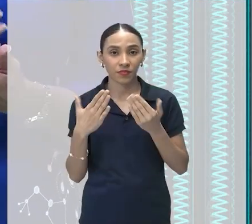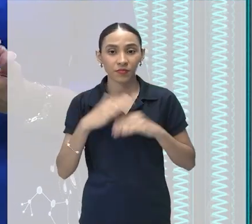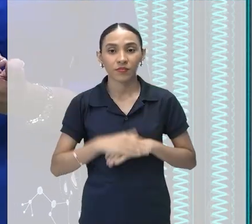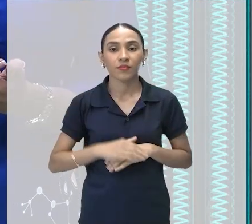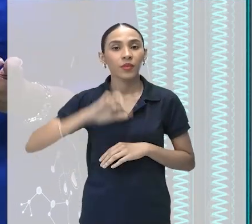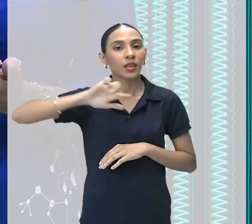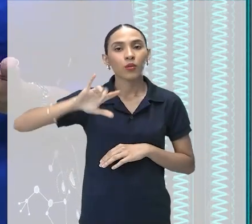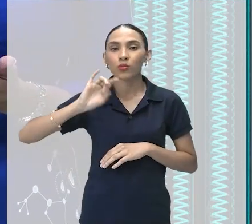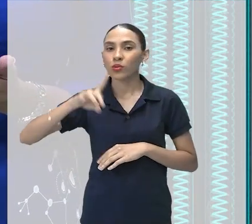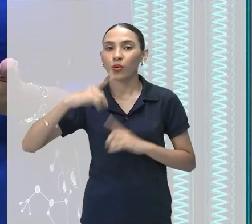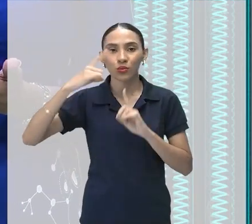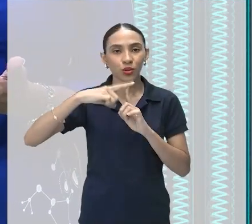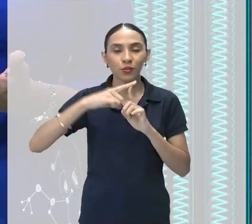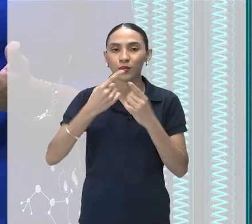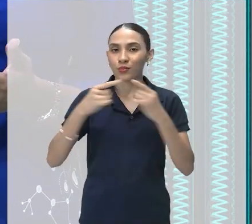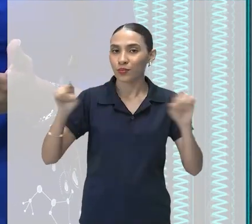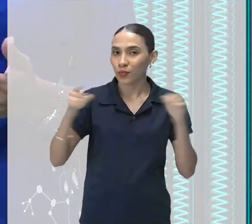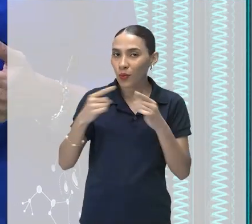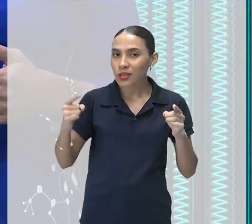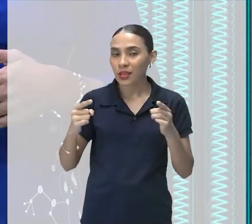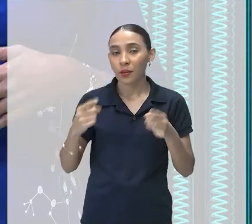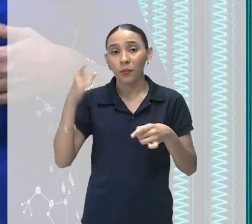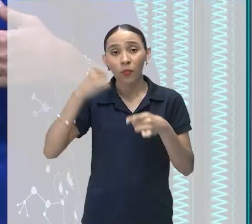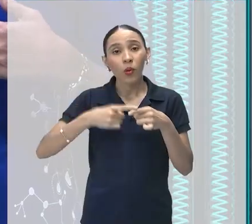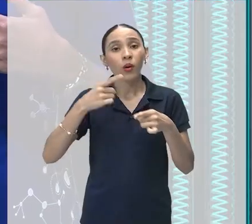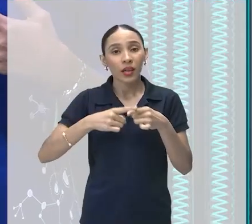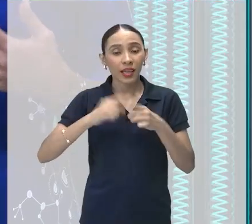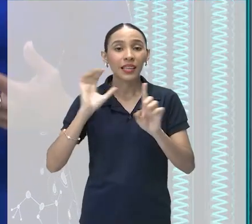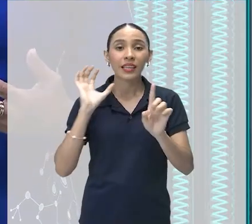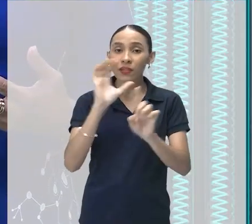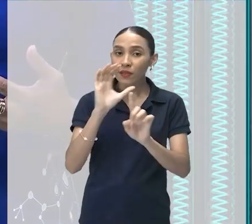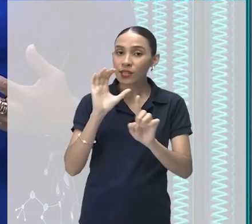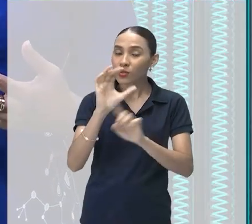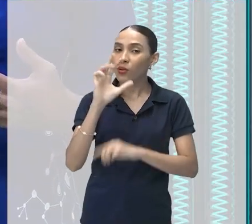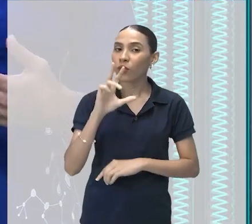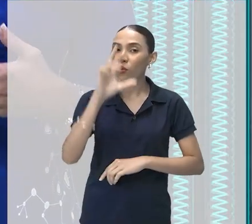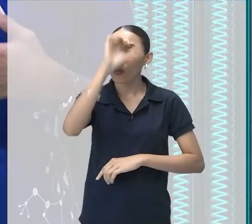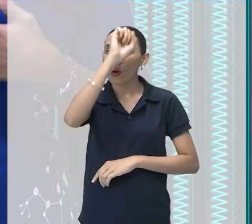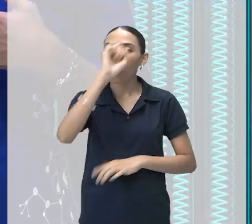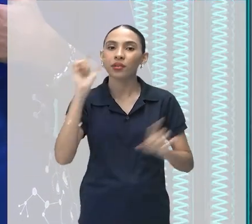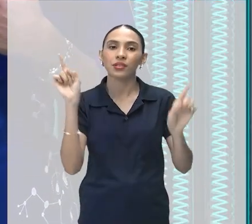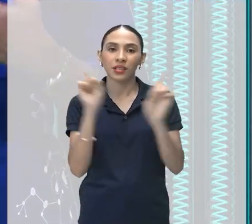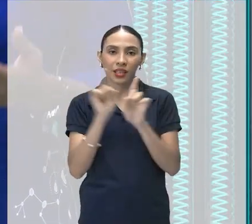não foi apenas um gênero musical, porque ela impactou também,